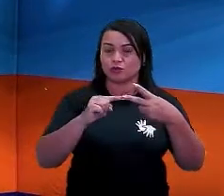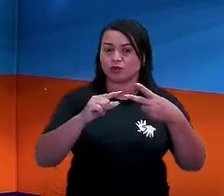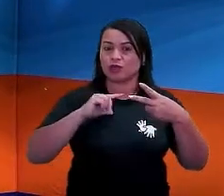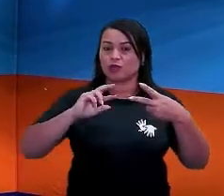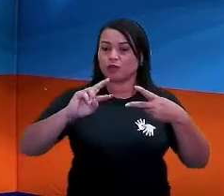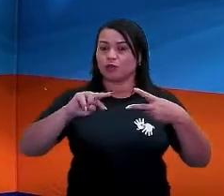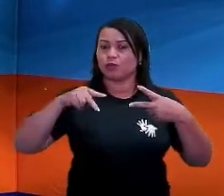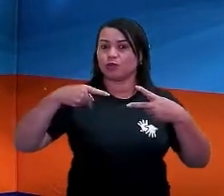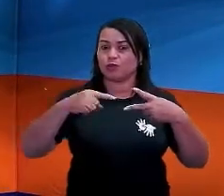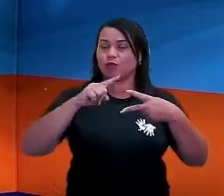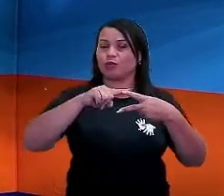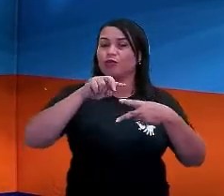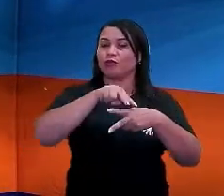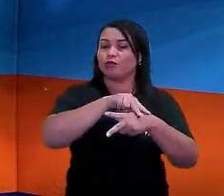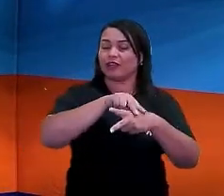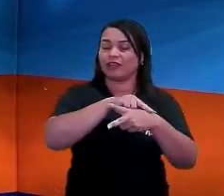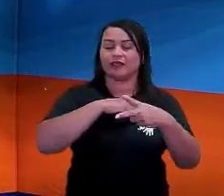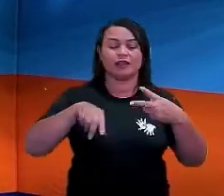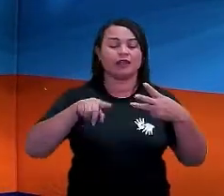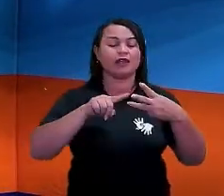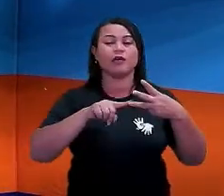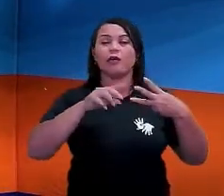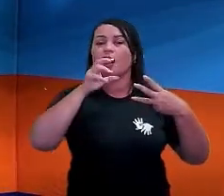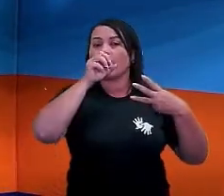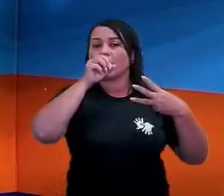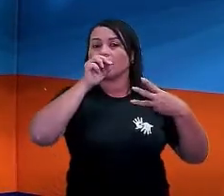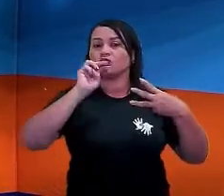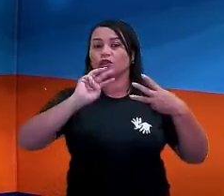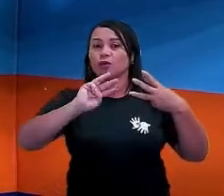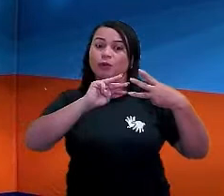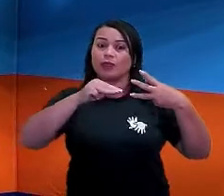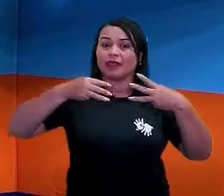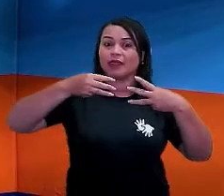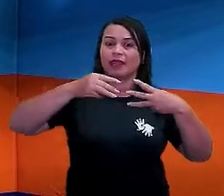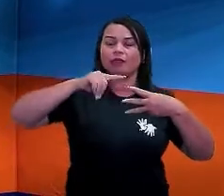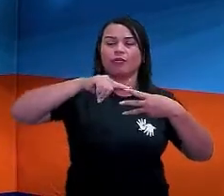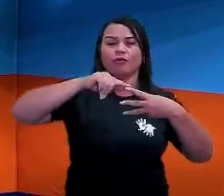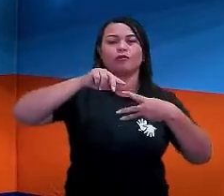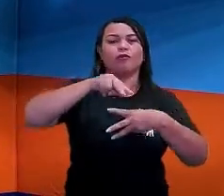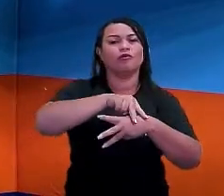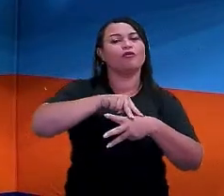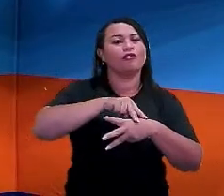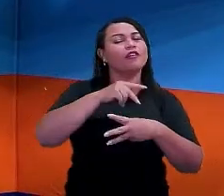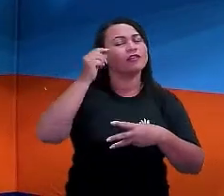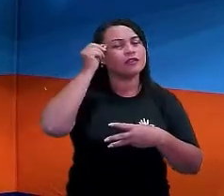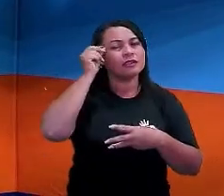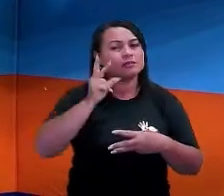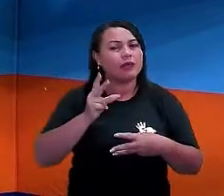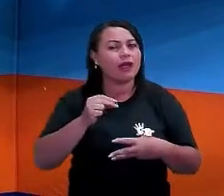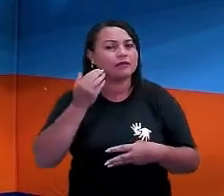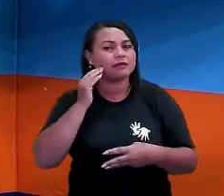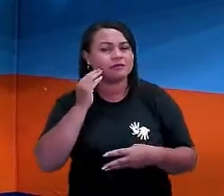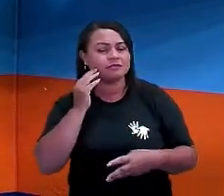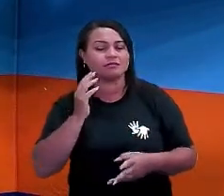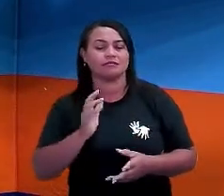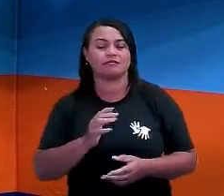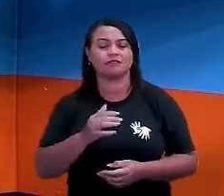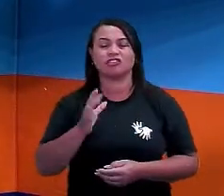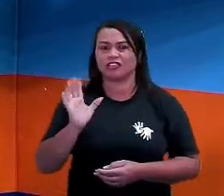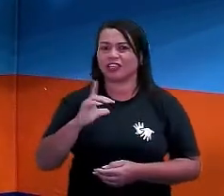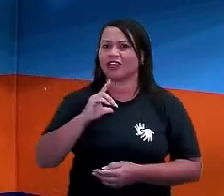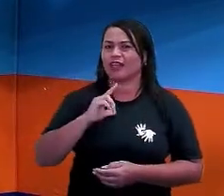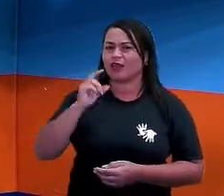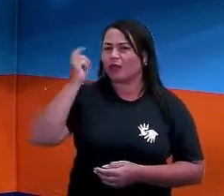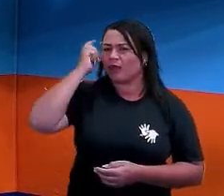o dobro do verde. E o laranja, o triplo do verde. Tá? Então, se liga nisso aí. Opa, já tem